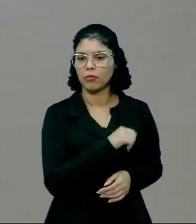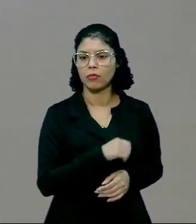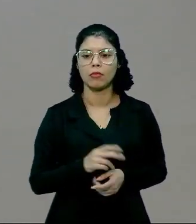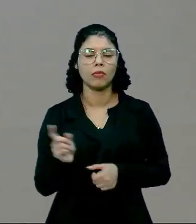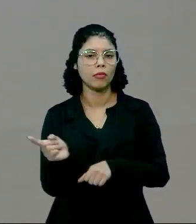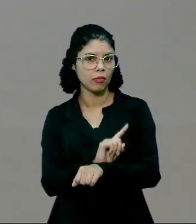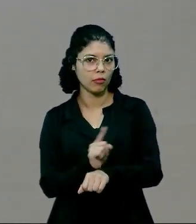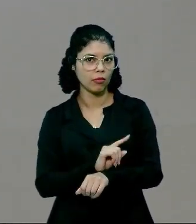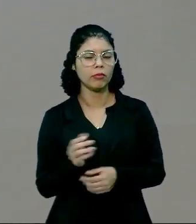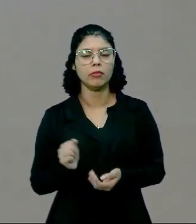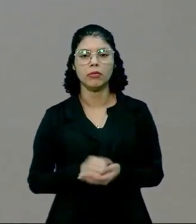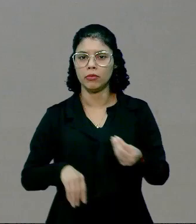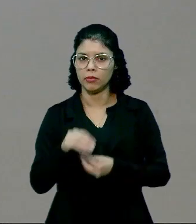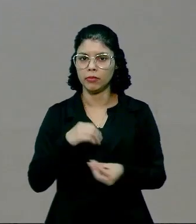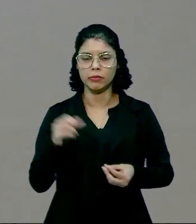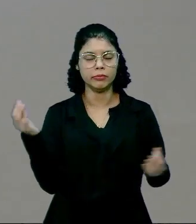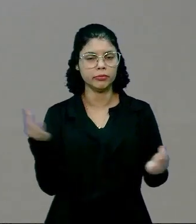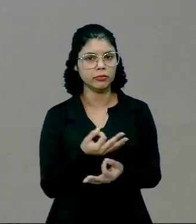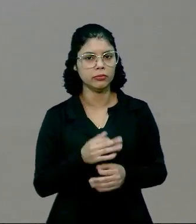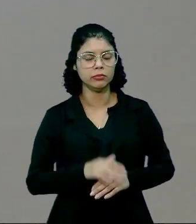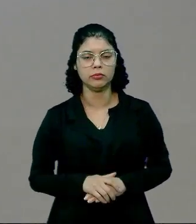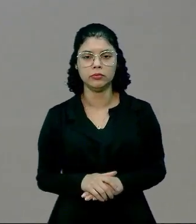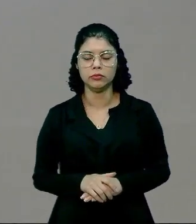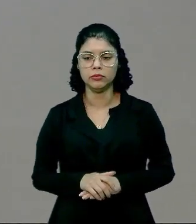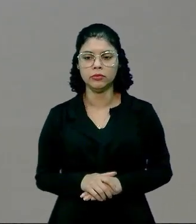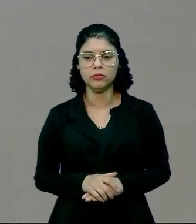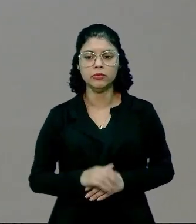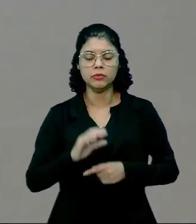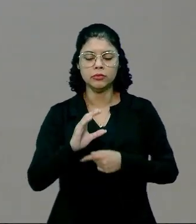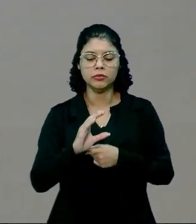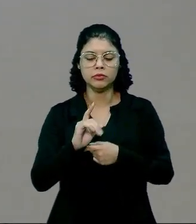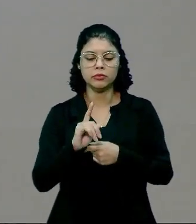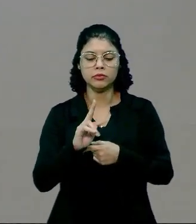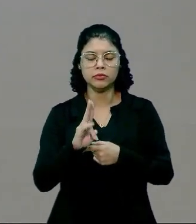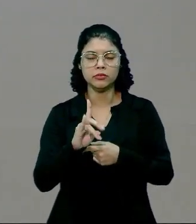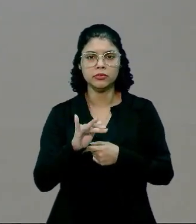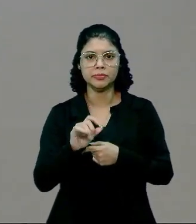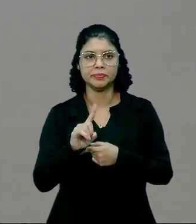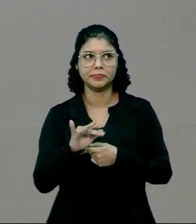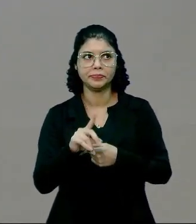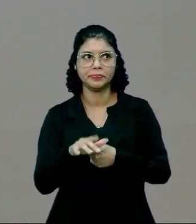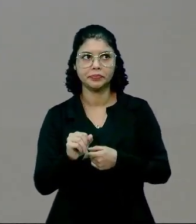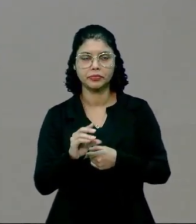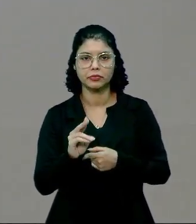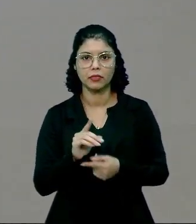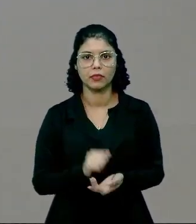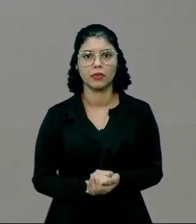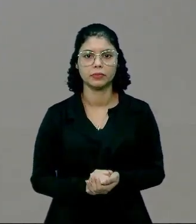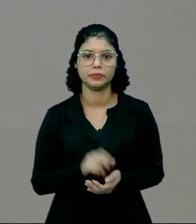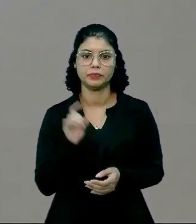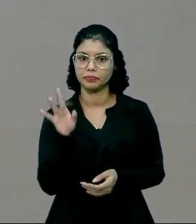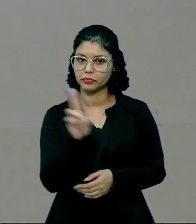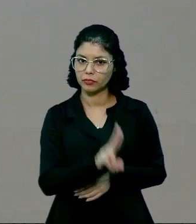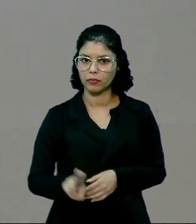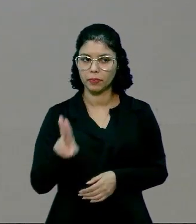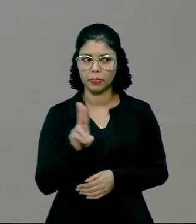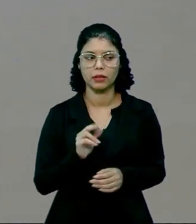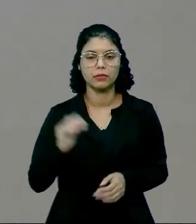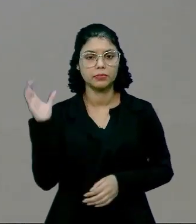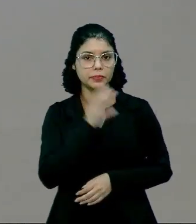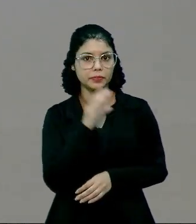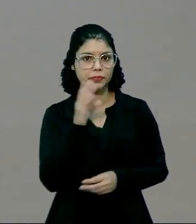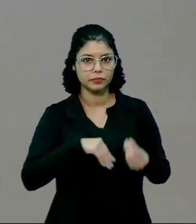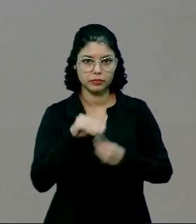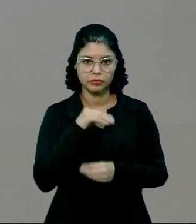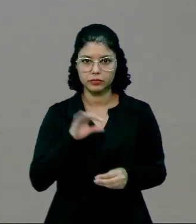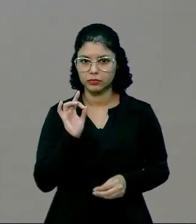a velocidade de uma reação perfeito e o catalisador o catalisador ele é um instrumento que a gente usa somente para acelerar